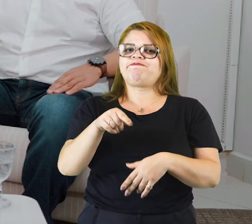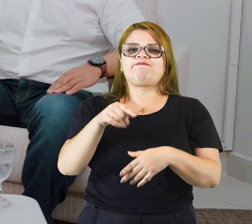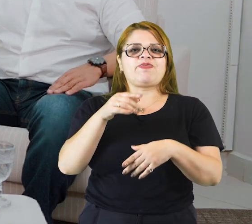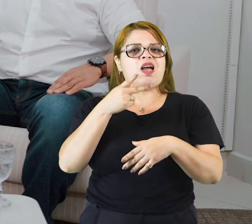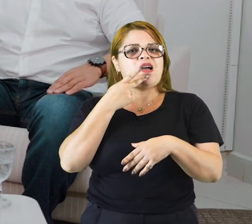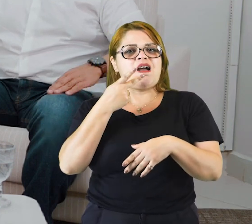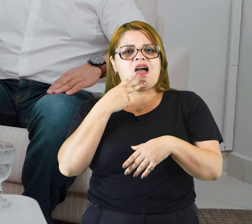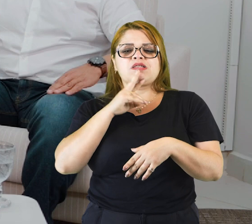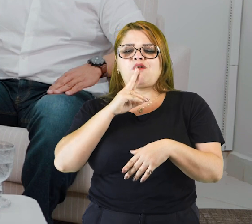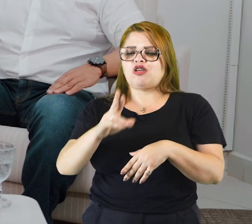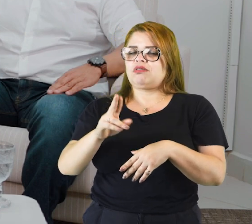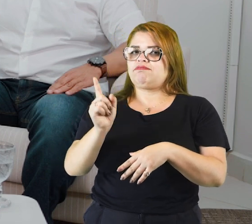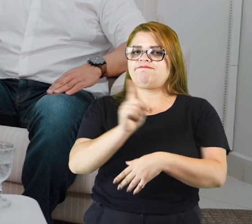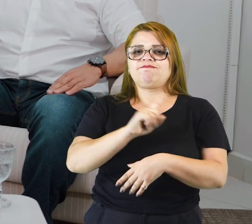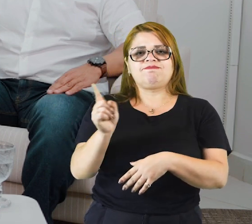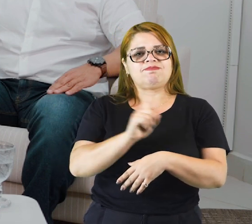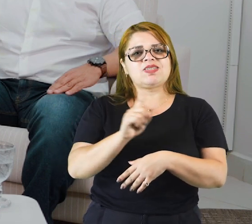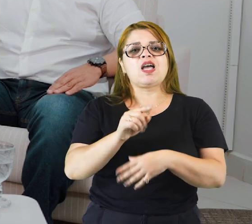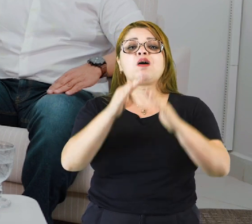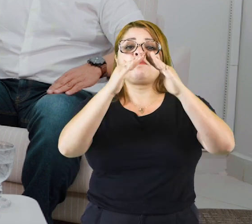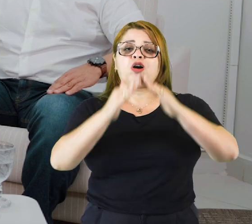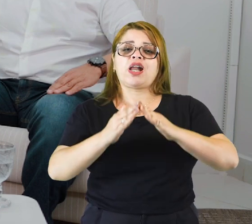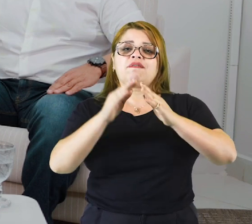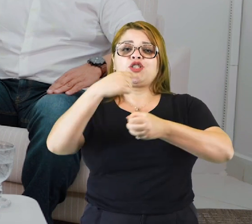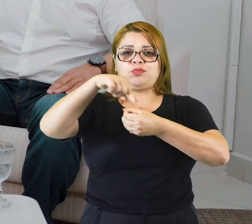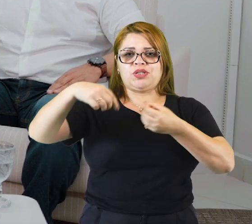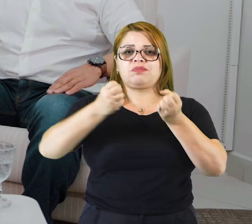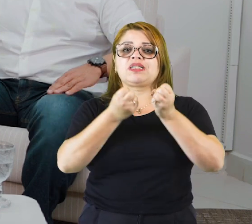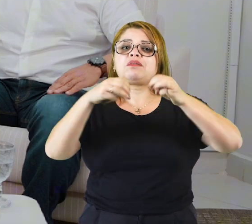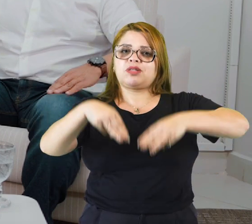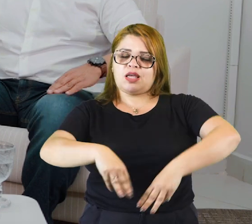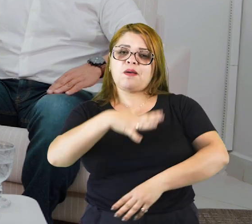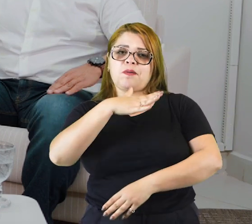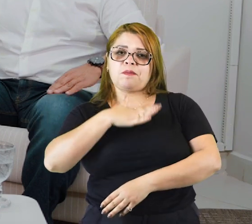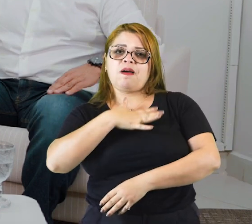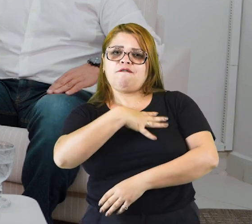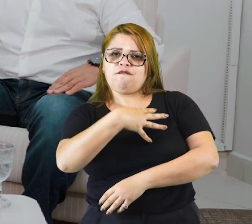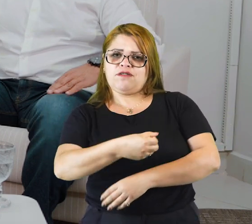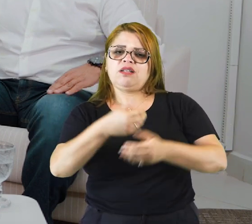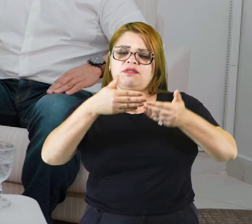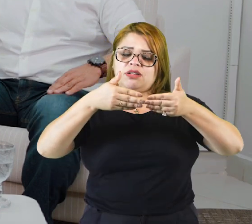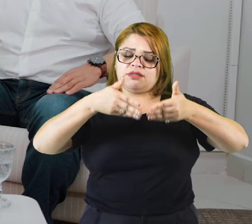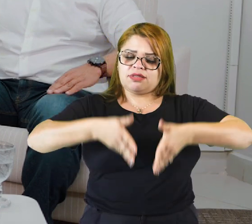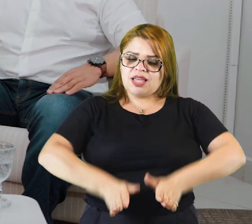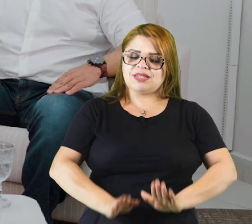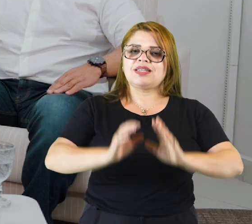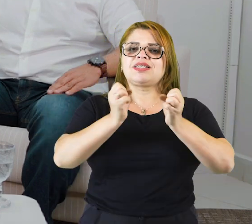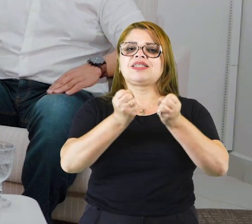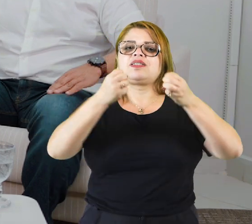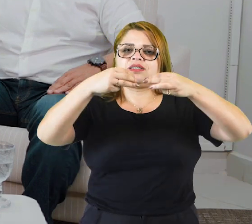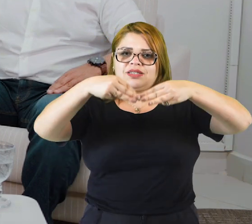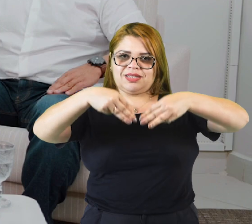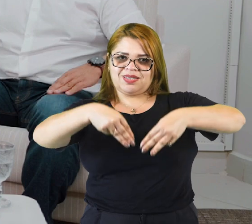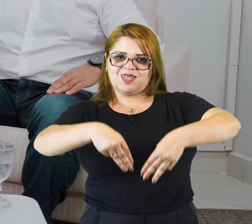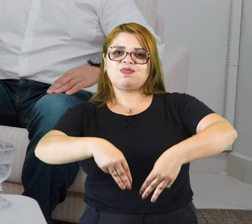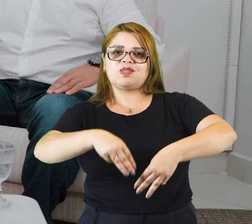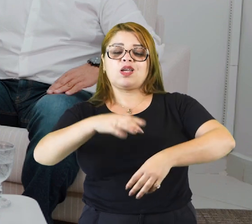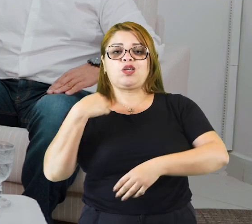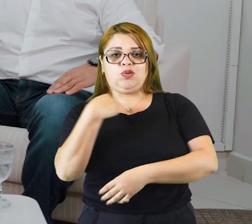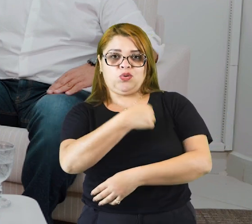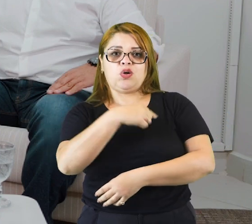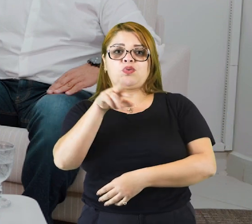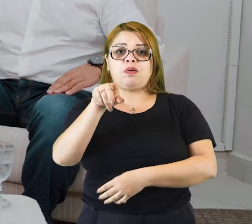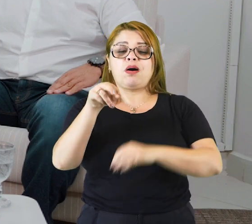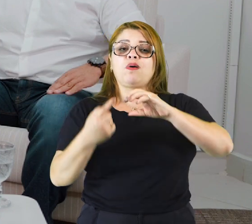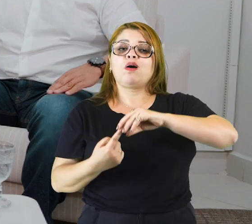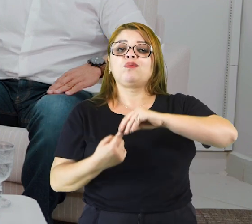veementemente falou que não iria, que como ela morava em Sena Madureira, o filho dela ia nascer em Sena Madureira. E o nosso irmão